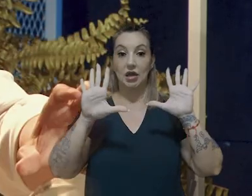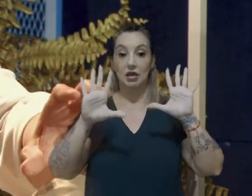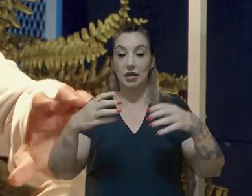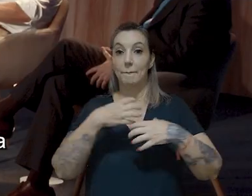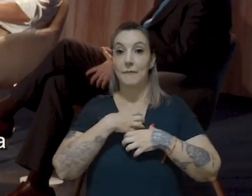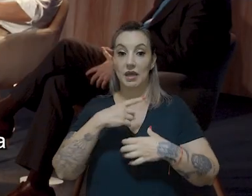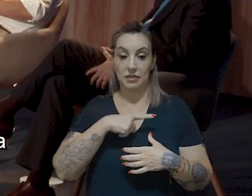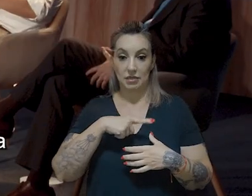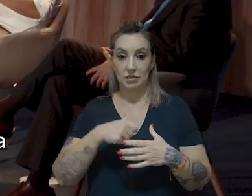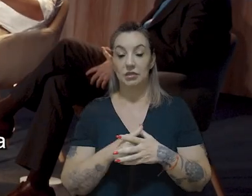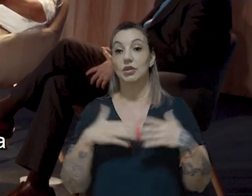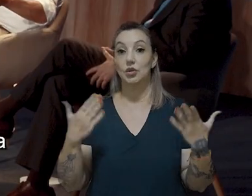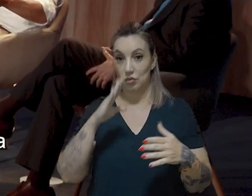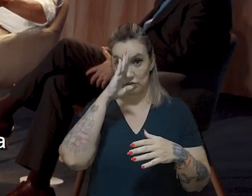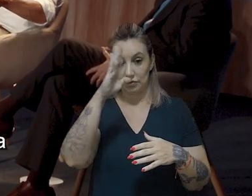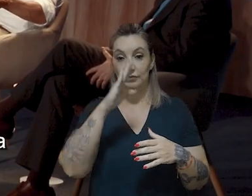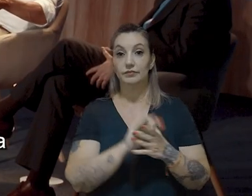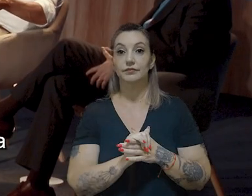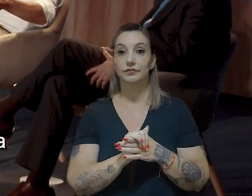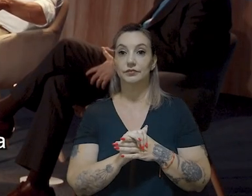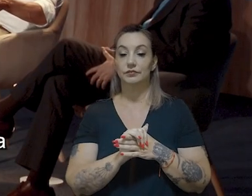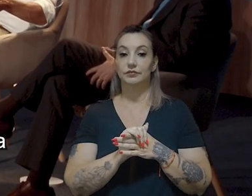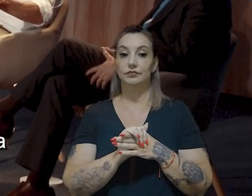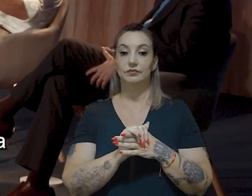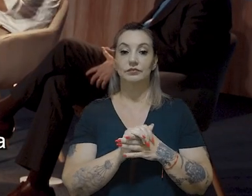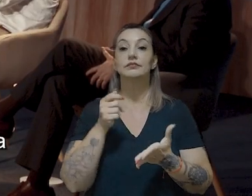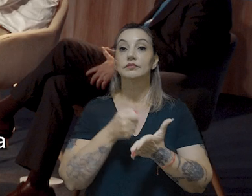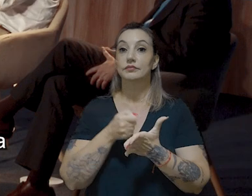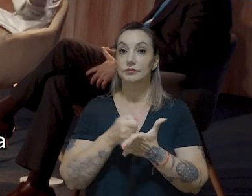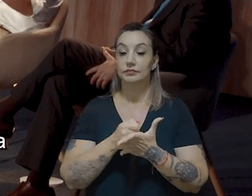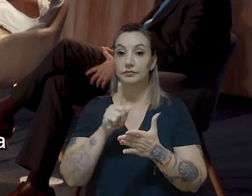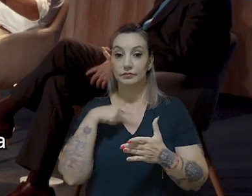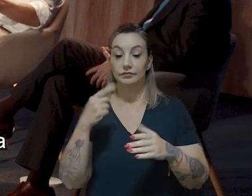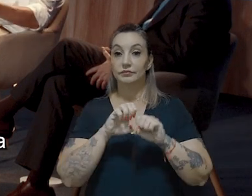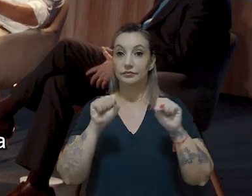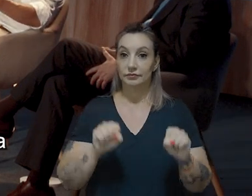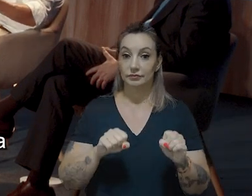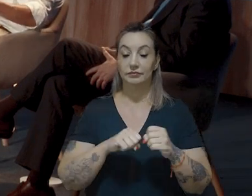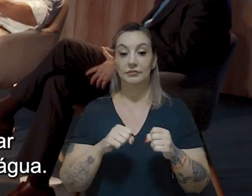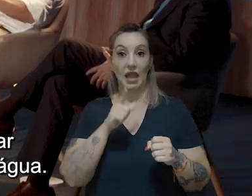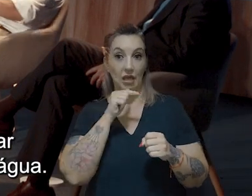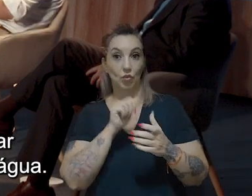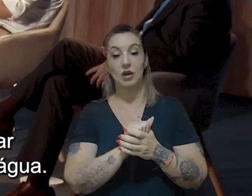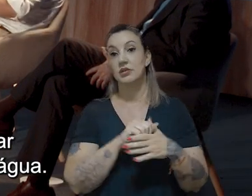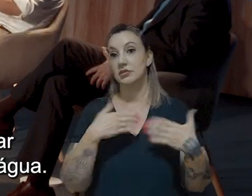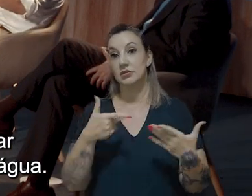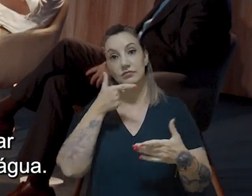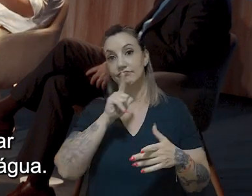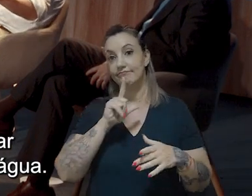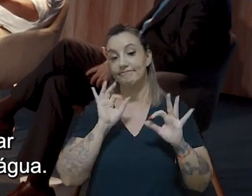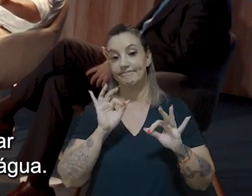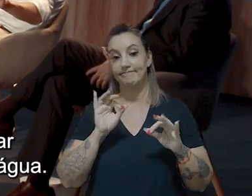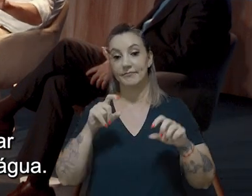gera Impacto hoje a principal fonte de garantia do nosso sistema é água hoje não se consegue